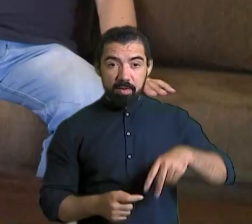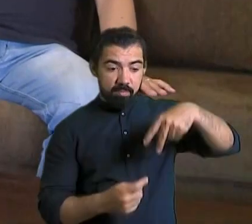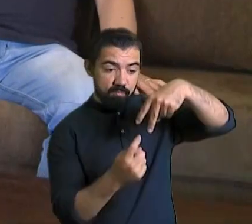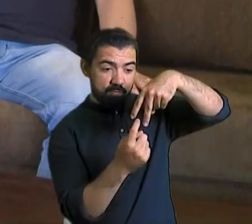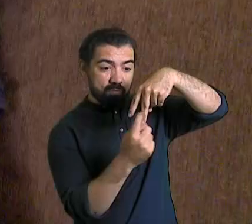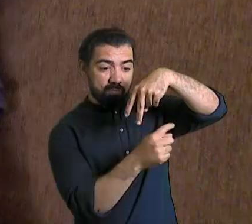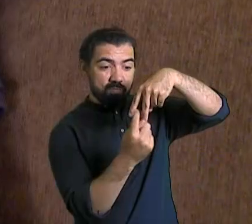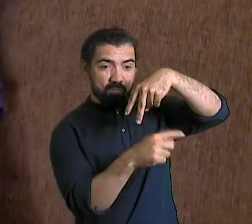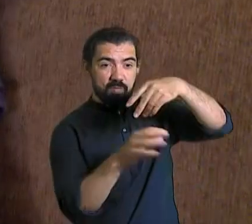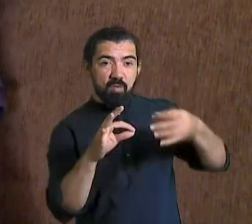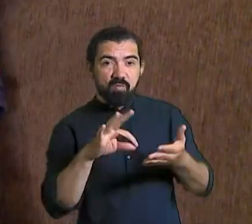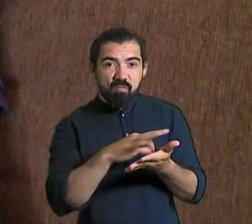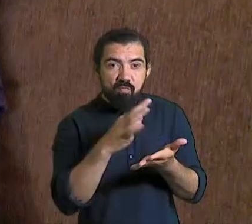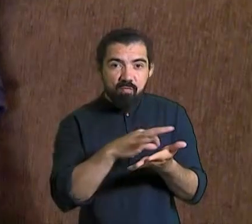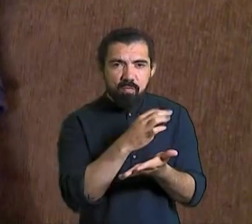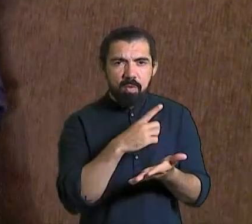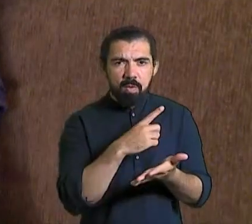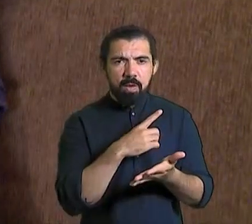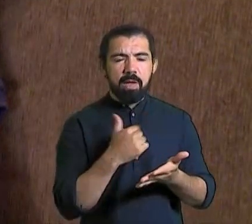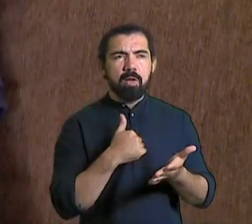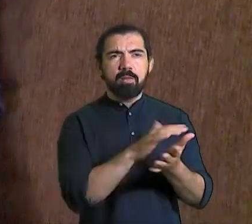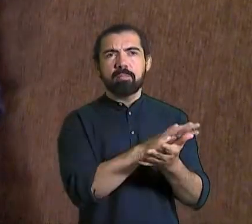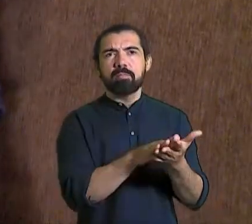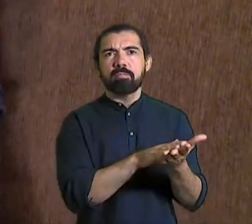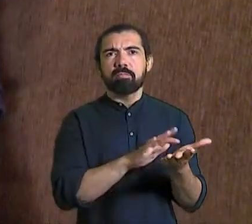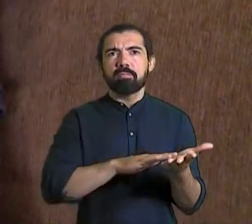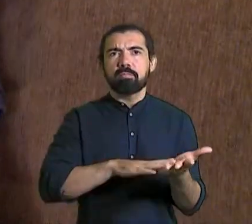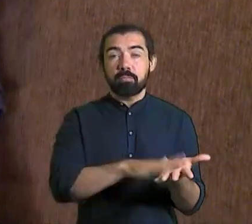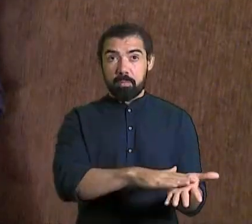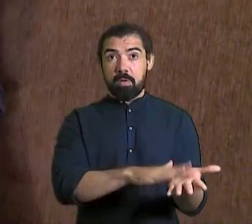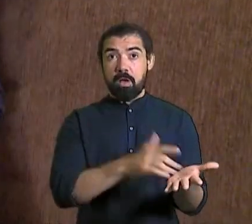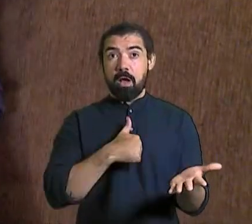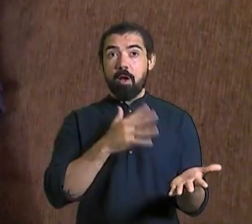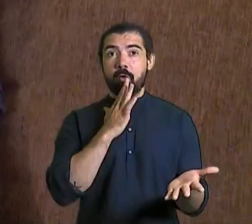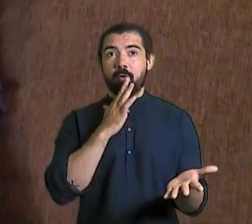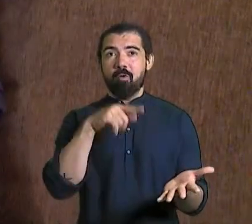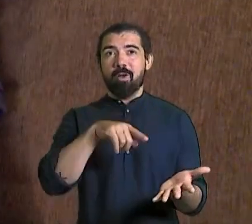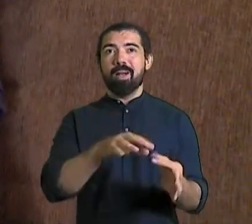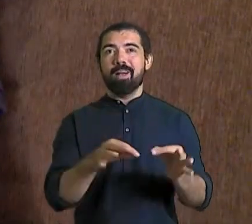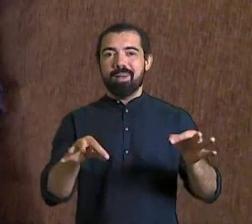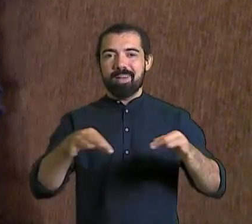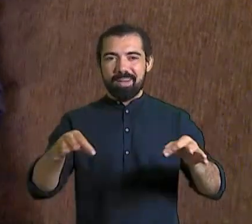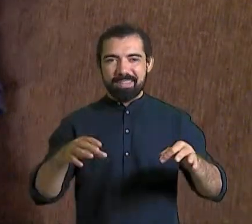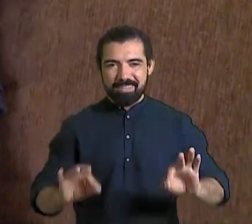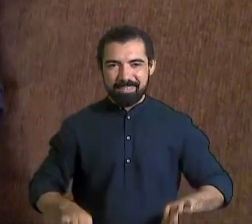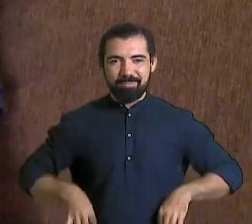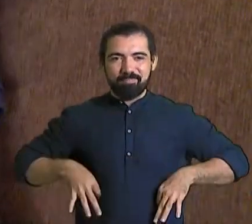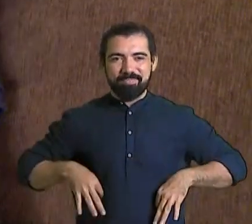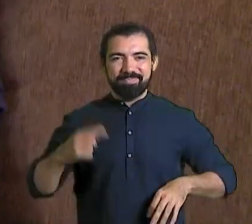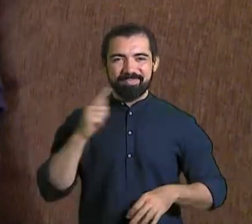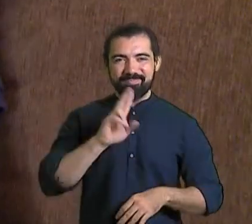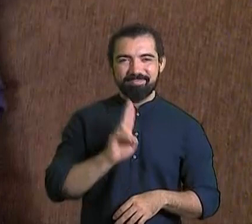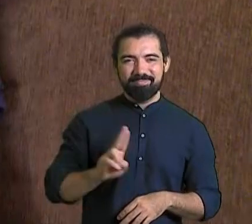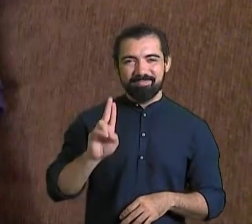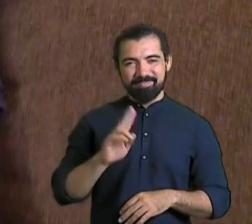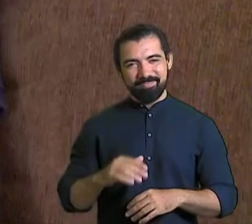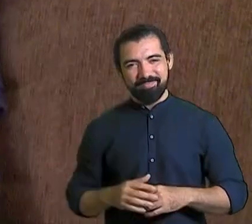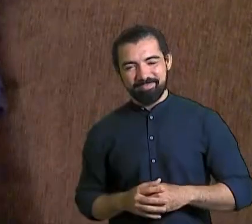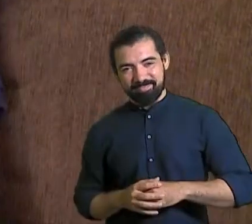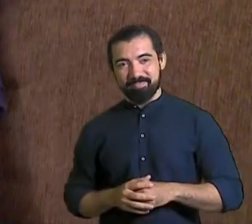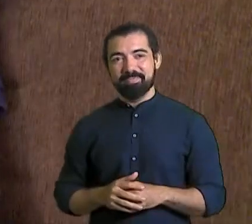do joelho, né? E como que fosse, como tivesse sido cortado e dado uma pregazinha, né?